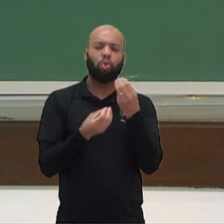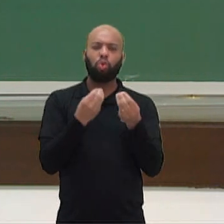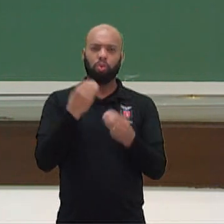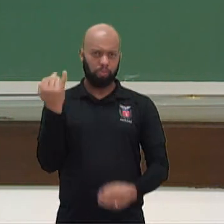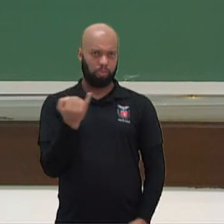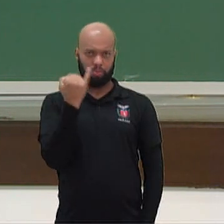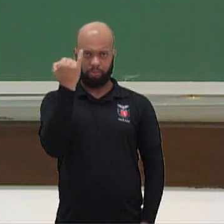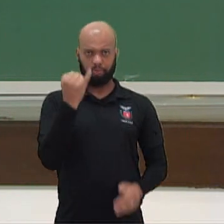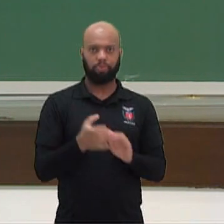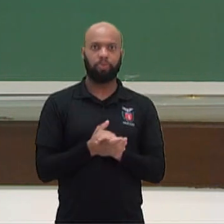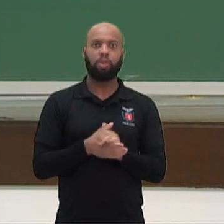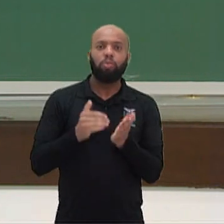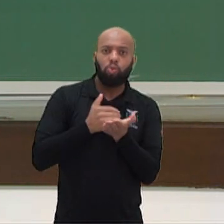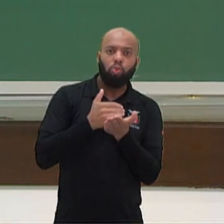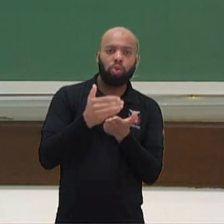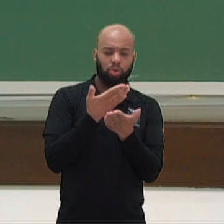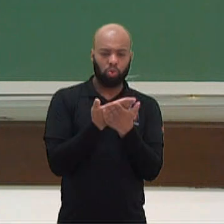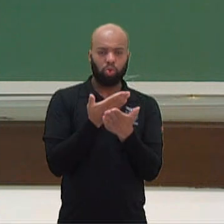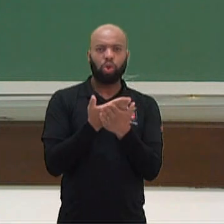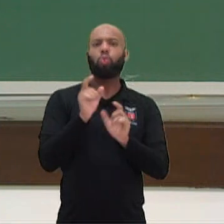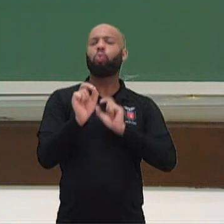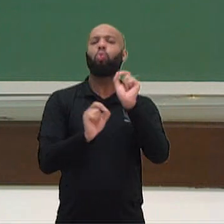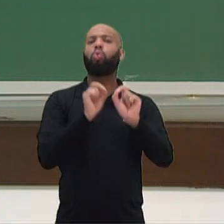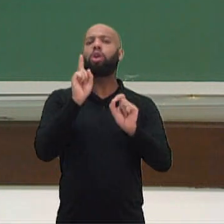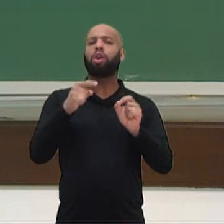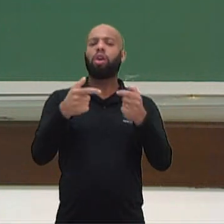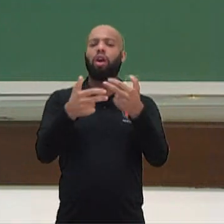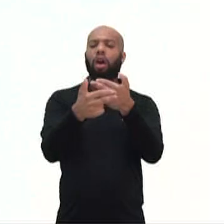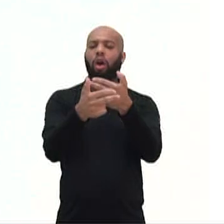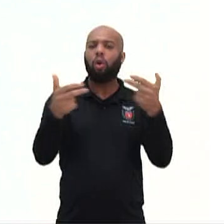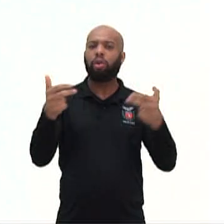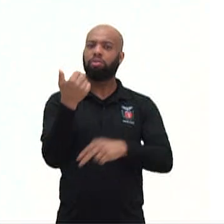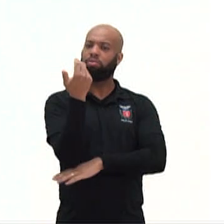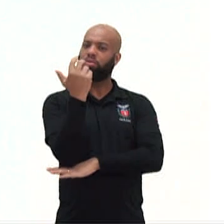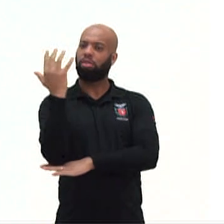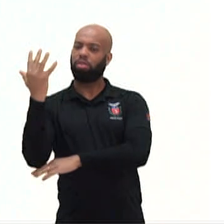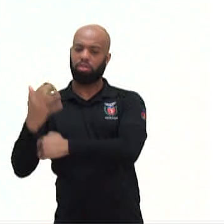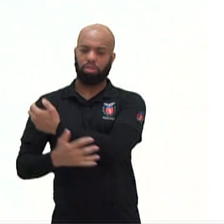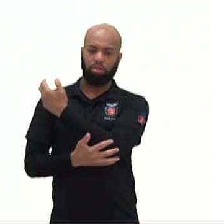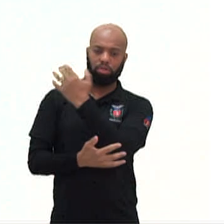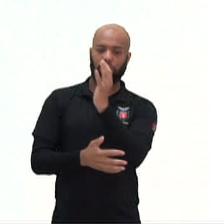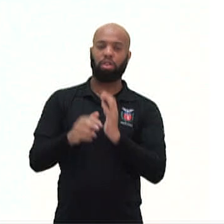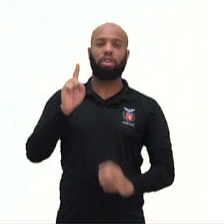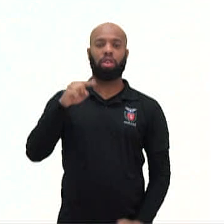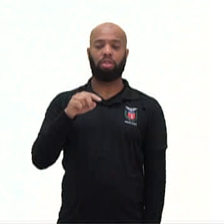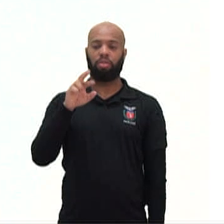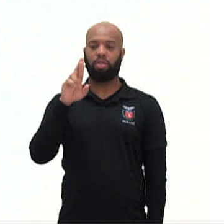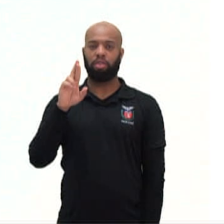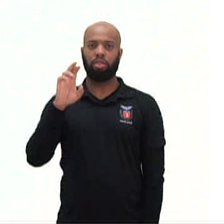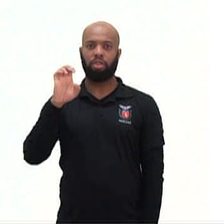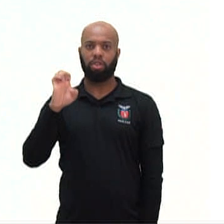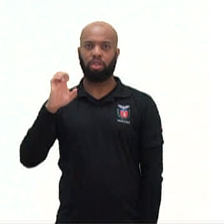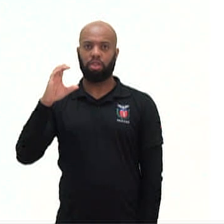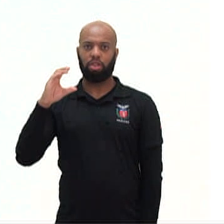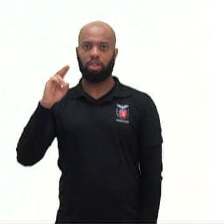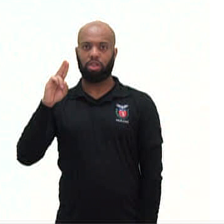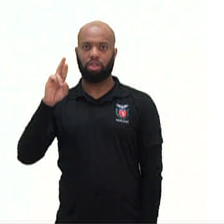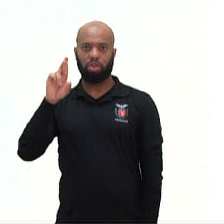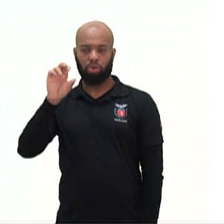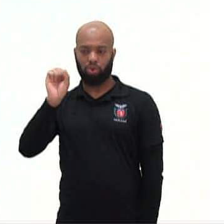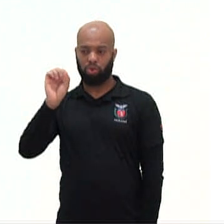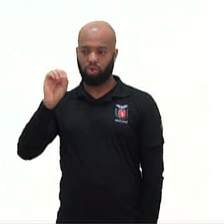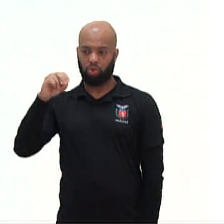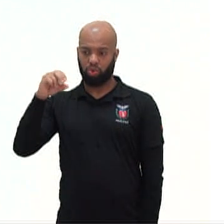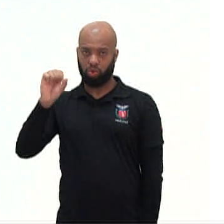nosso estudo, temos que pensar o que são os recursos naturais, né? São elementos que existem aí na natureza, são recursos que